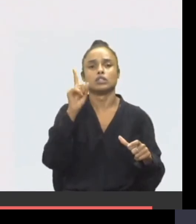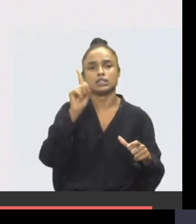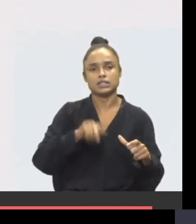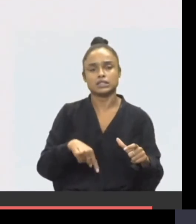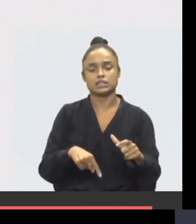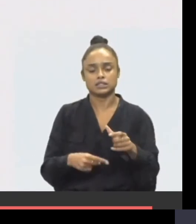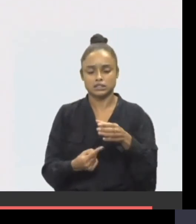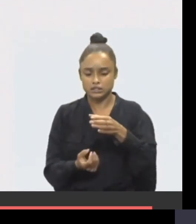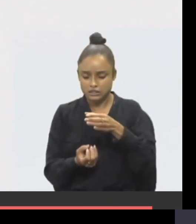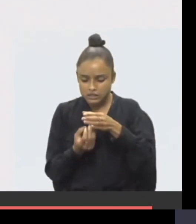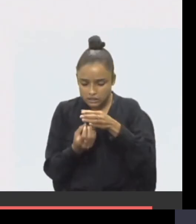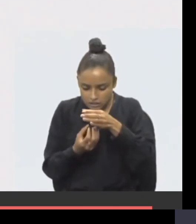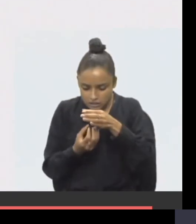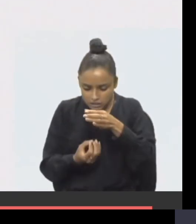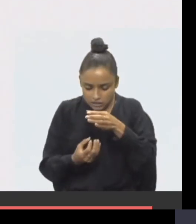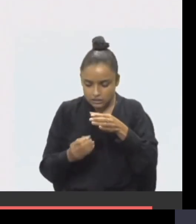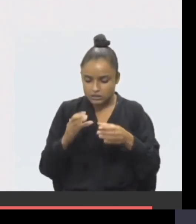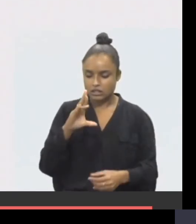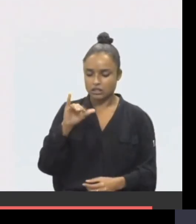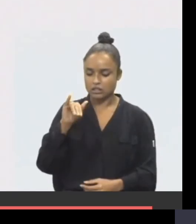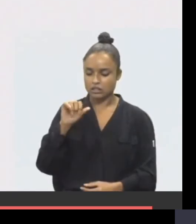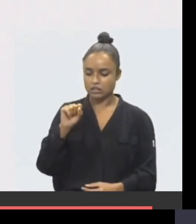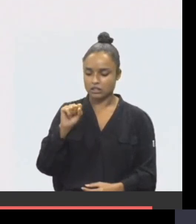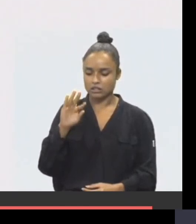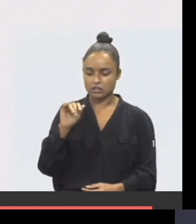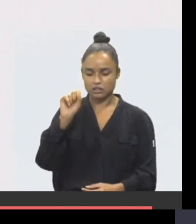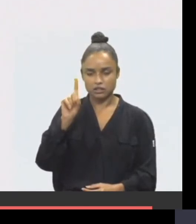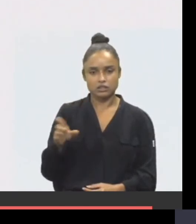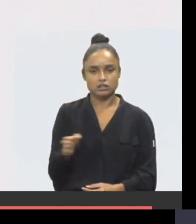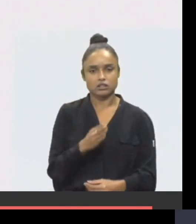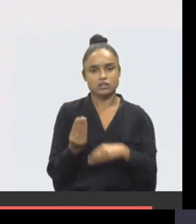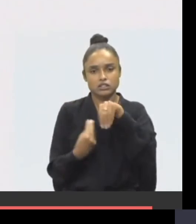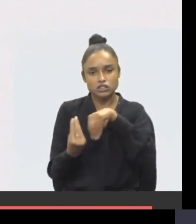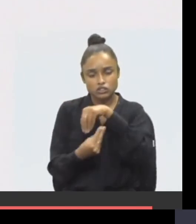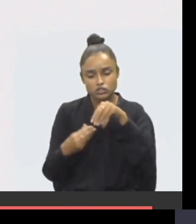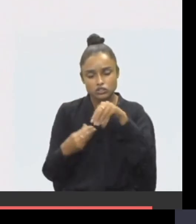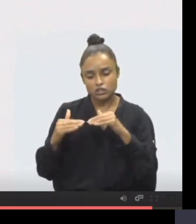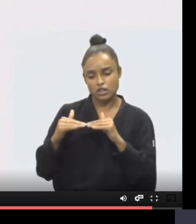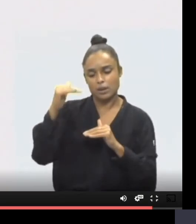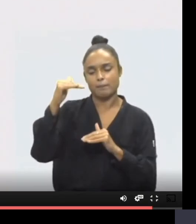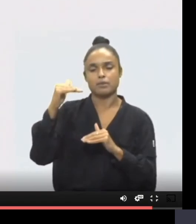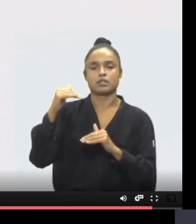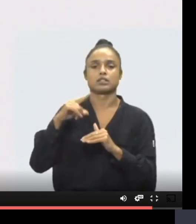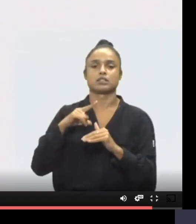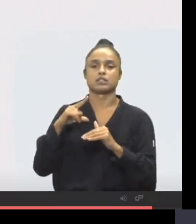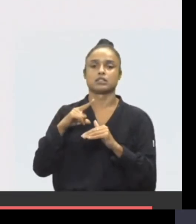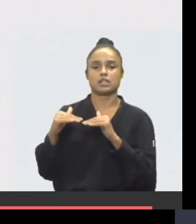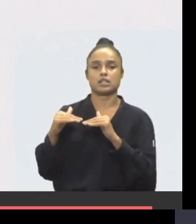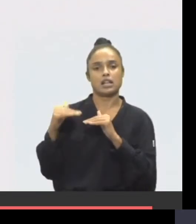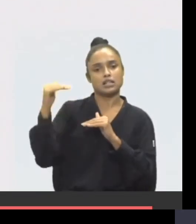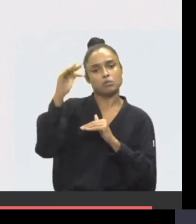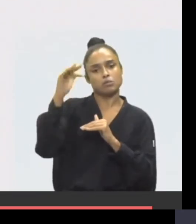formação dos cristais de precipitação do composto que está acima do seu grau de solubilidade.